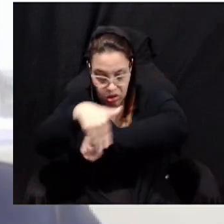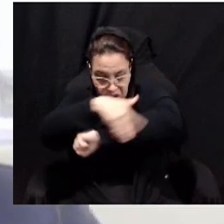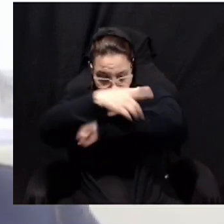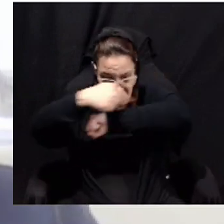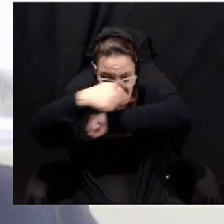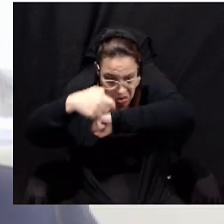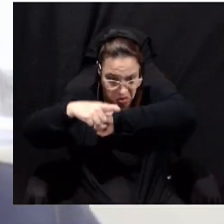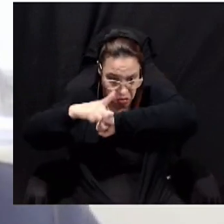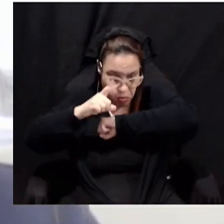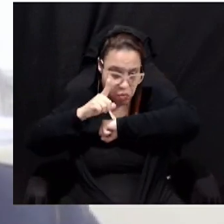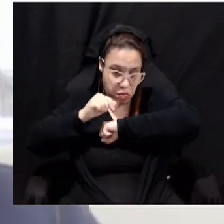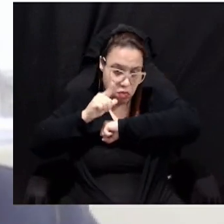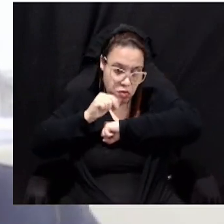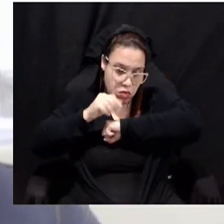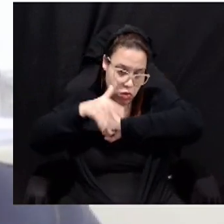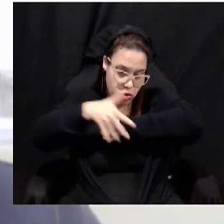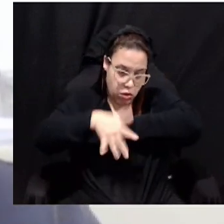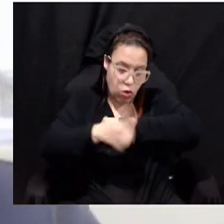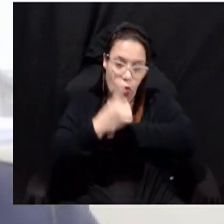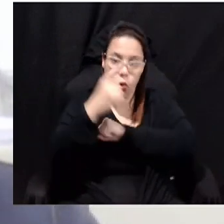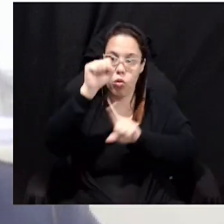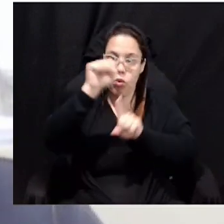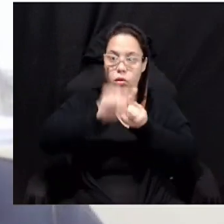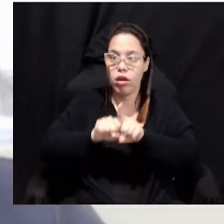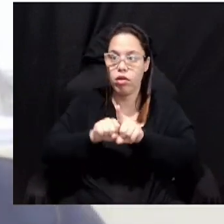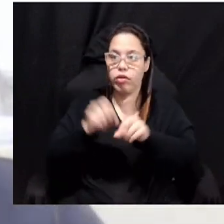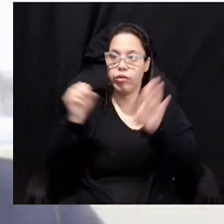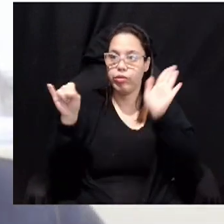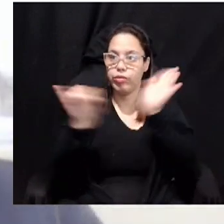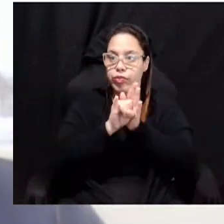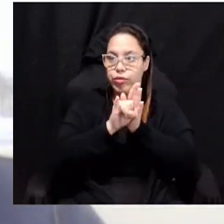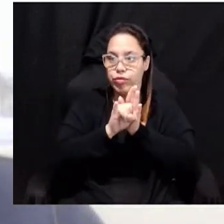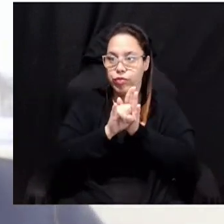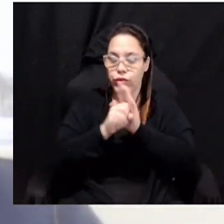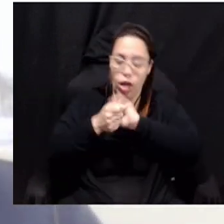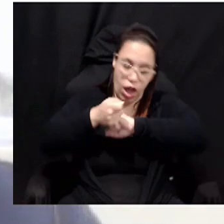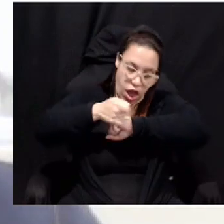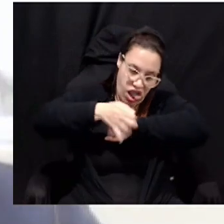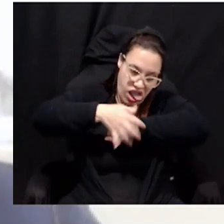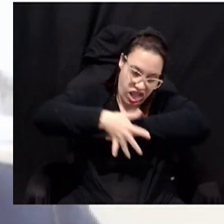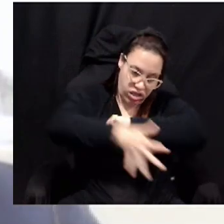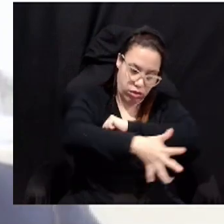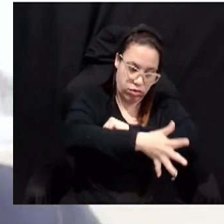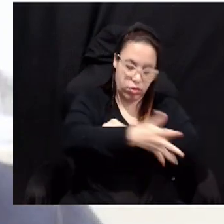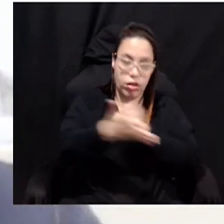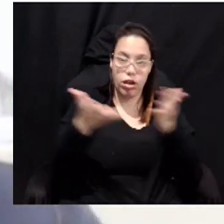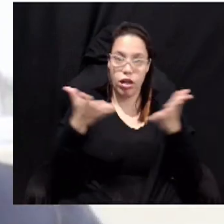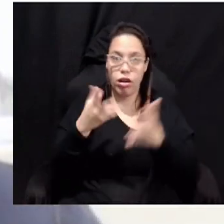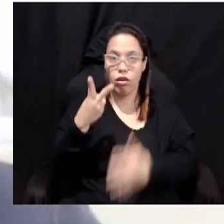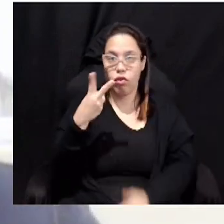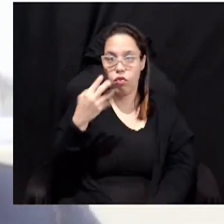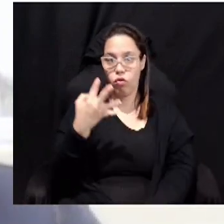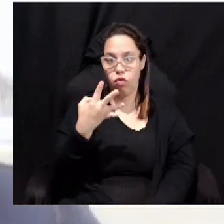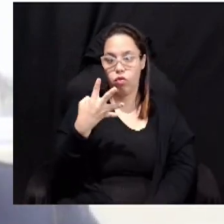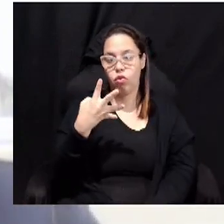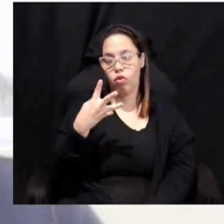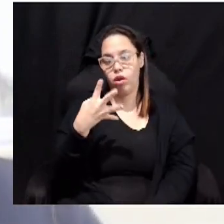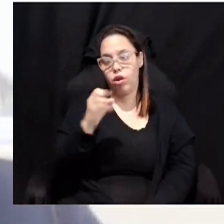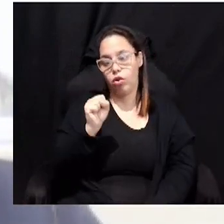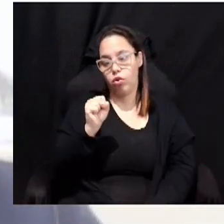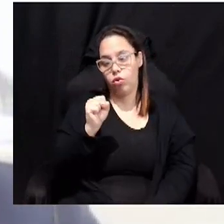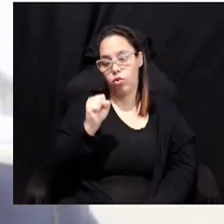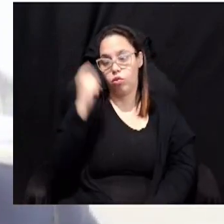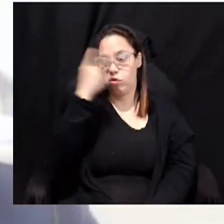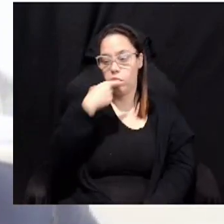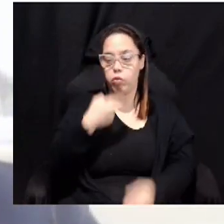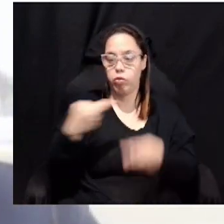poderia demorar às vezes um mês para conseguir identificar esse vazamento, agora em 24, 48 horas, através desse monitoramento